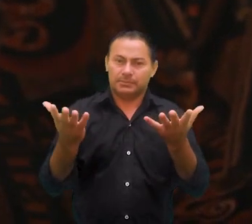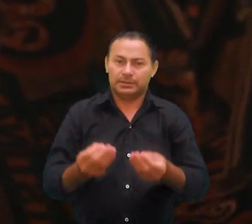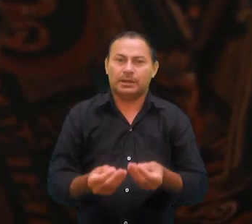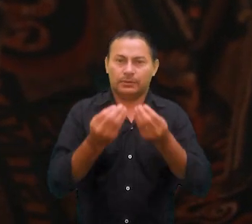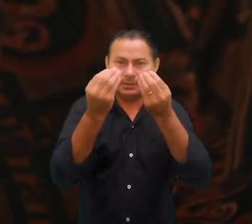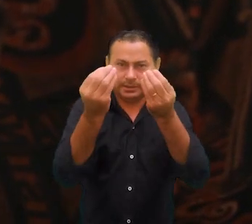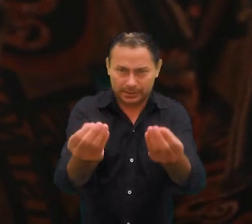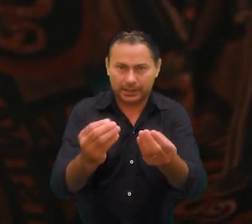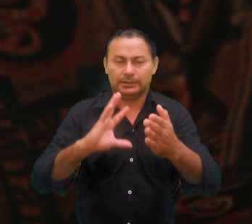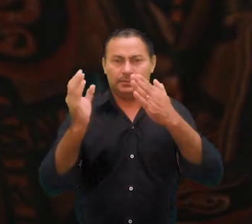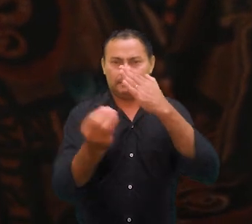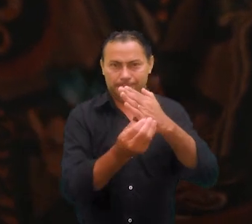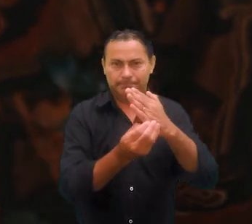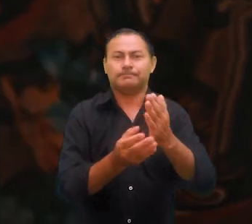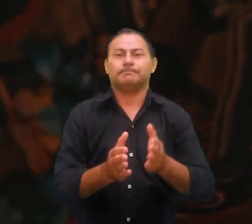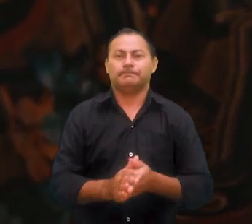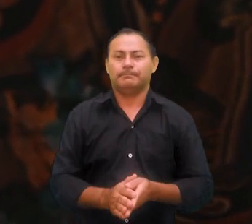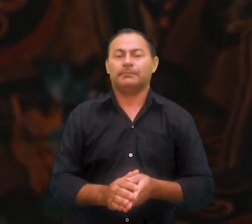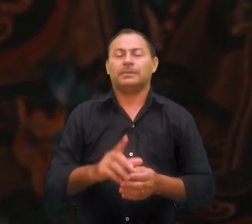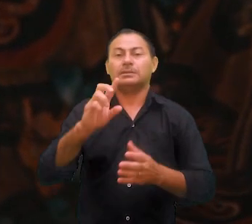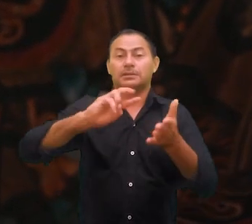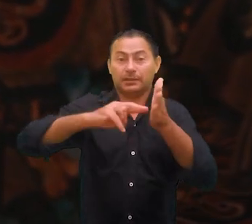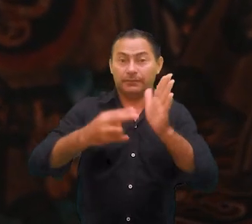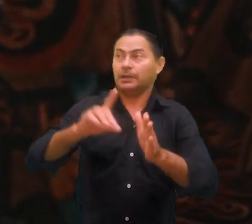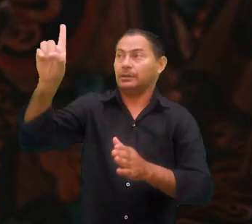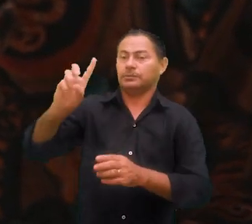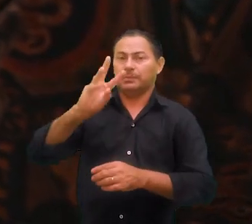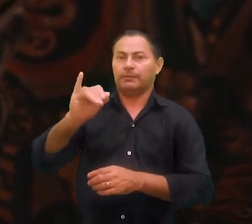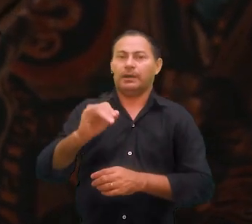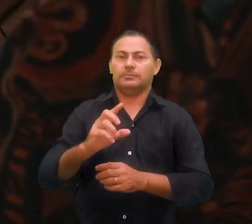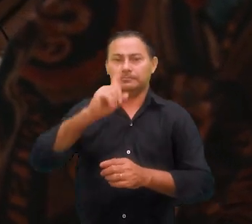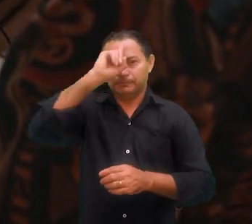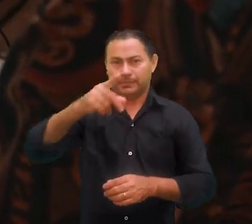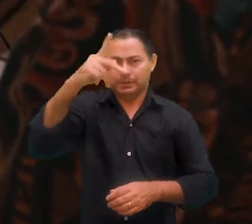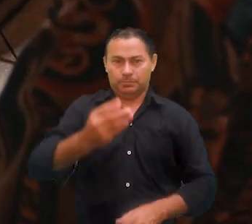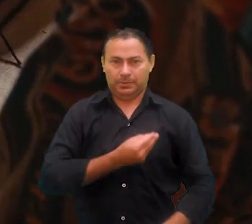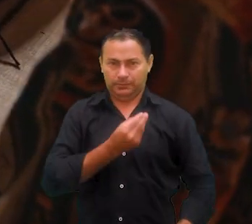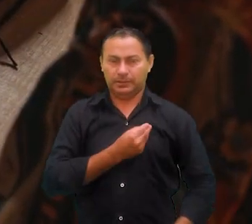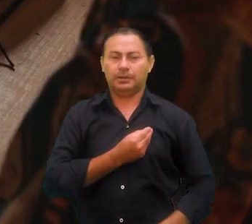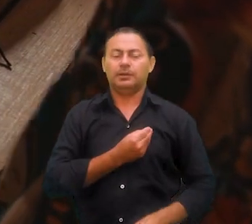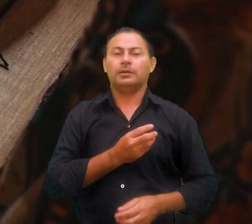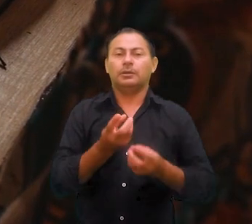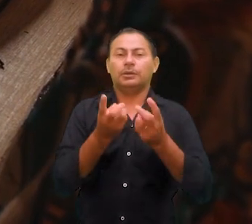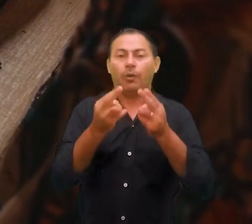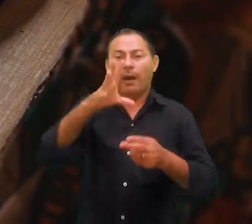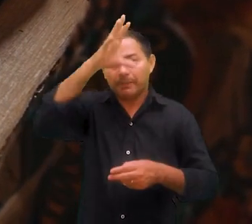todas essas coisas lhe serão acrescentadas. Isso significa que Deus vai governar